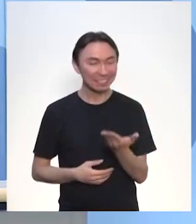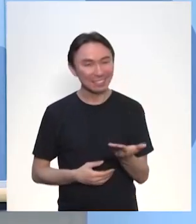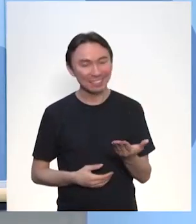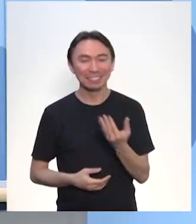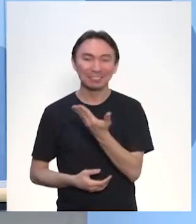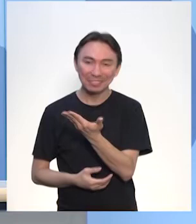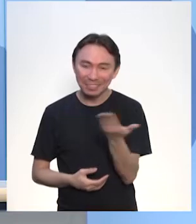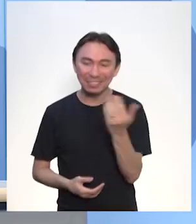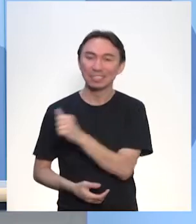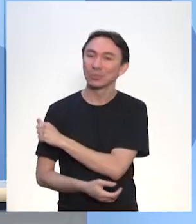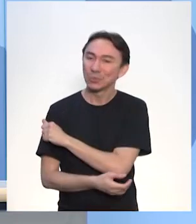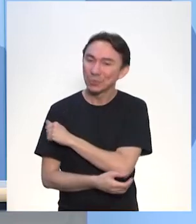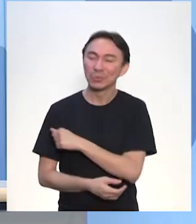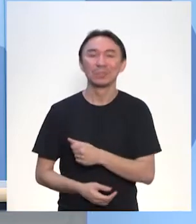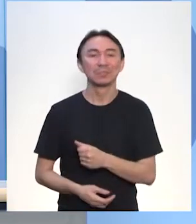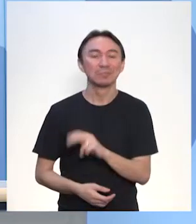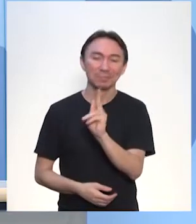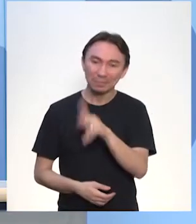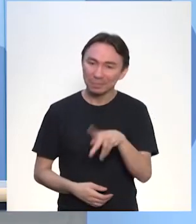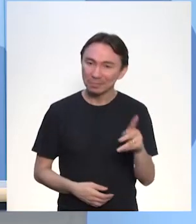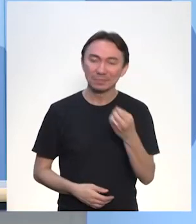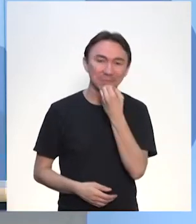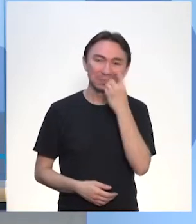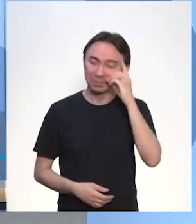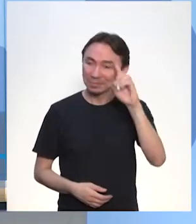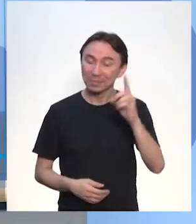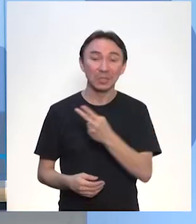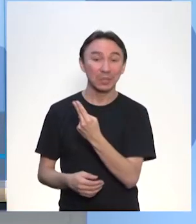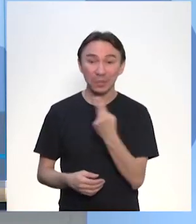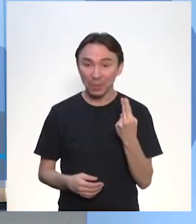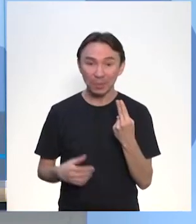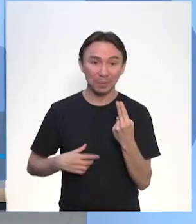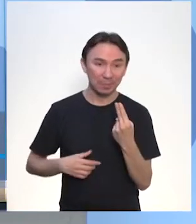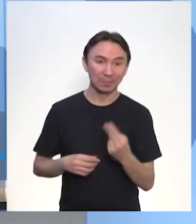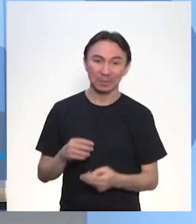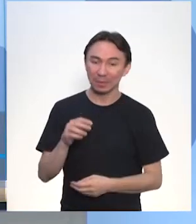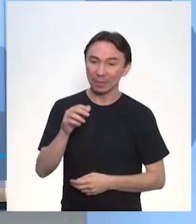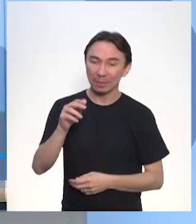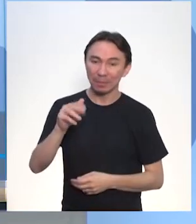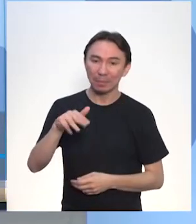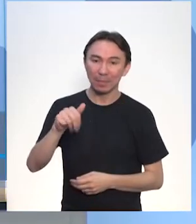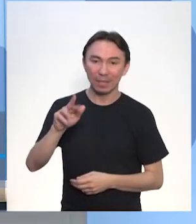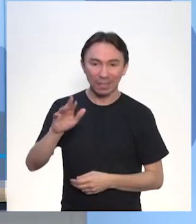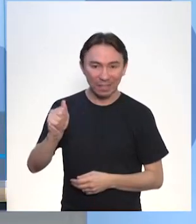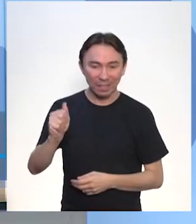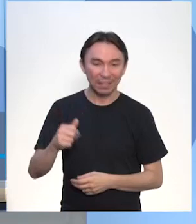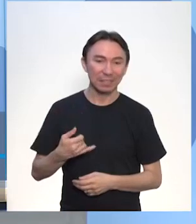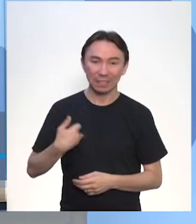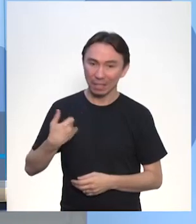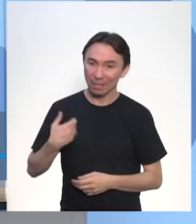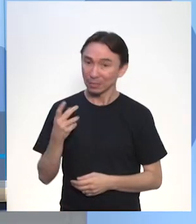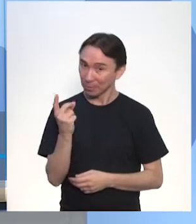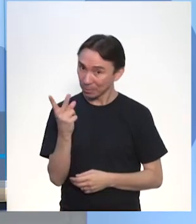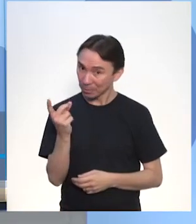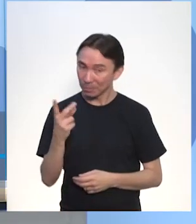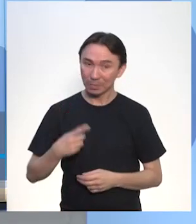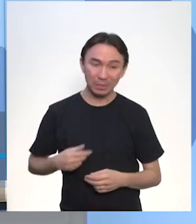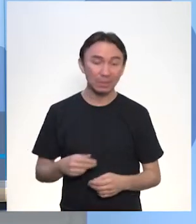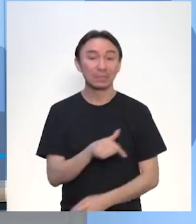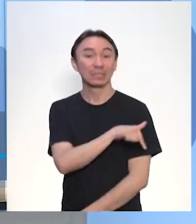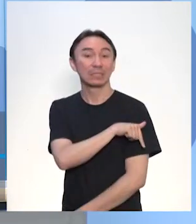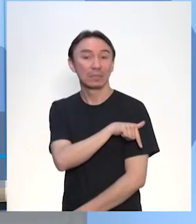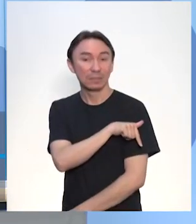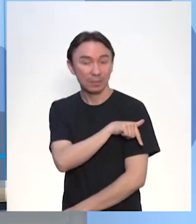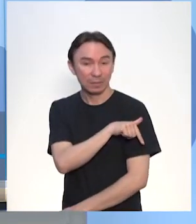estudantes e professores que nos acompanham. Meu nome é Maria Eduarda, eu tenho 12 anos e eu sou estudante do 7º ano da Escola Professor Dr.